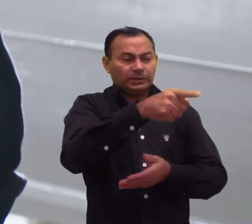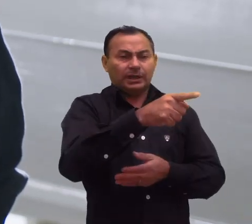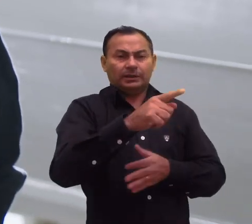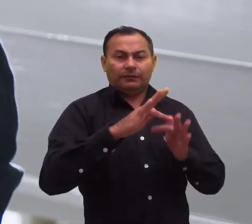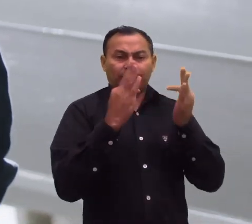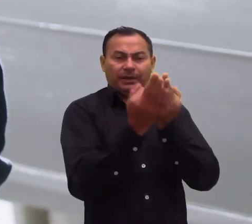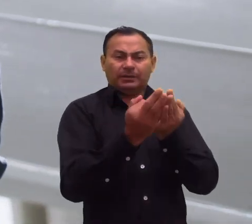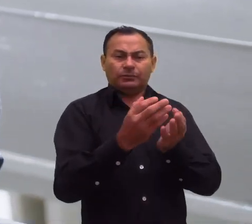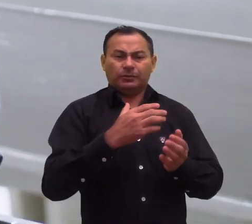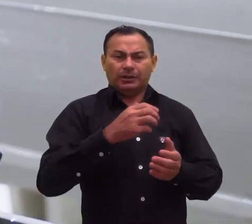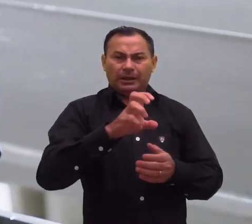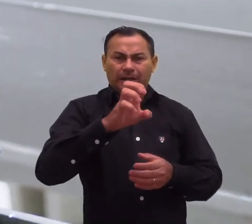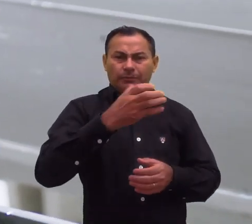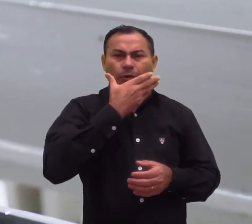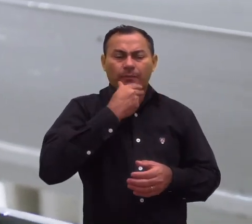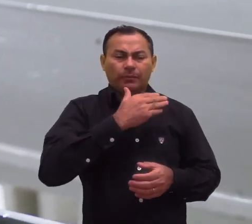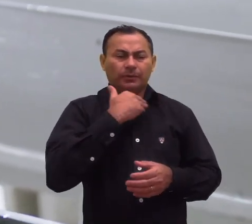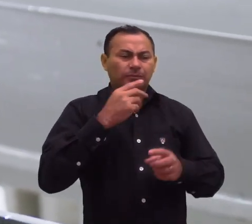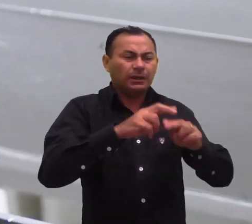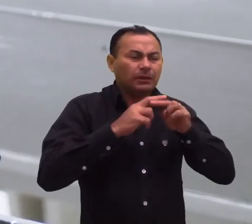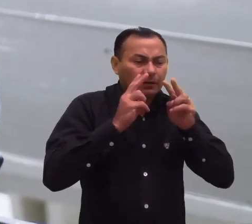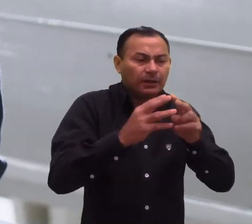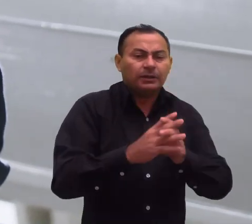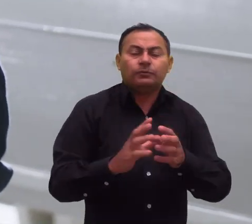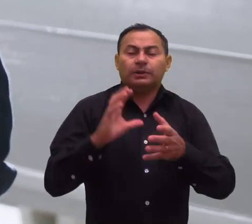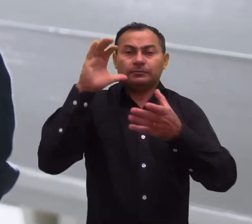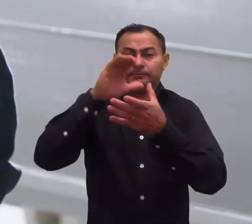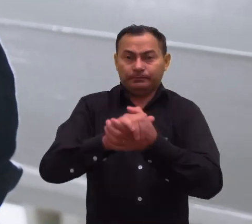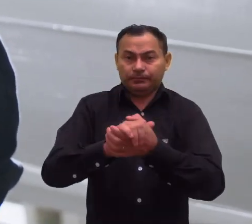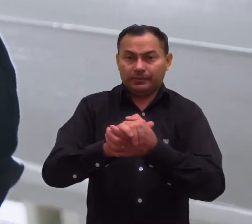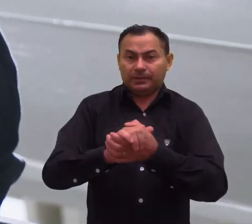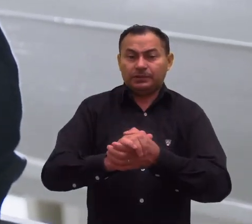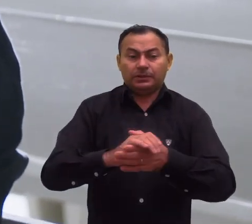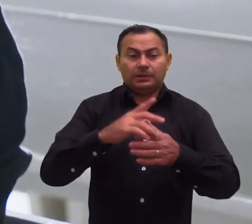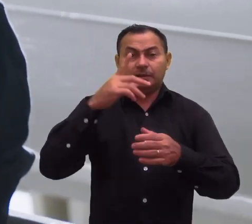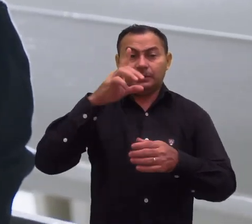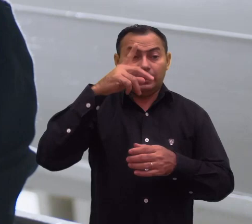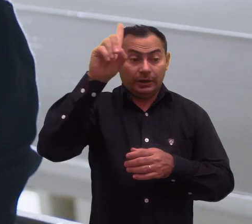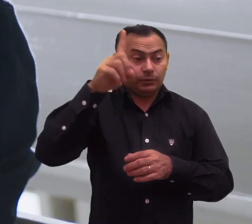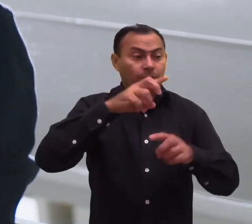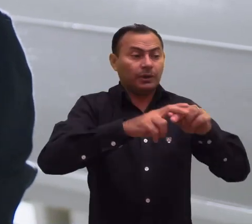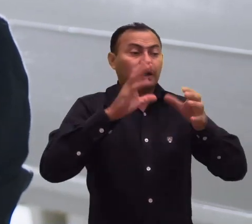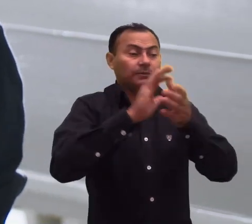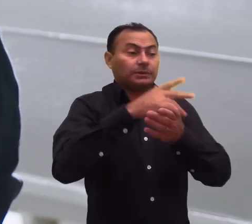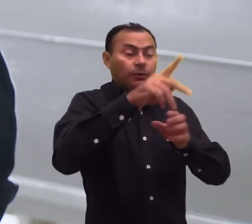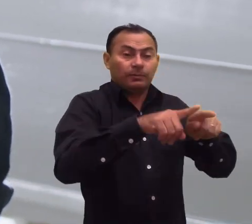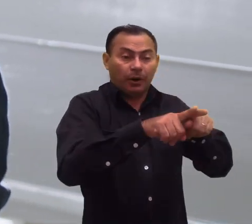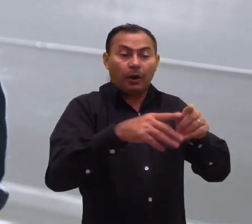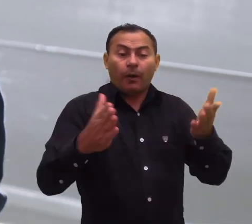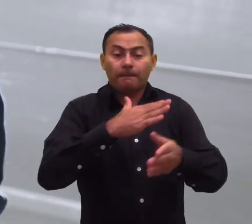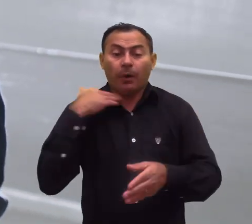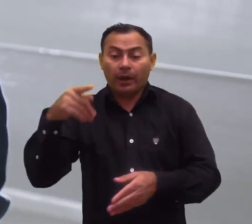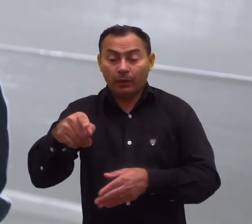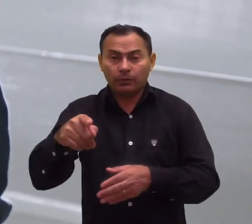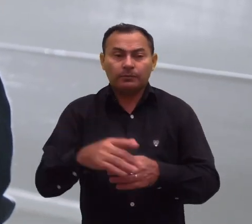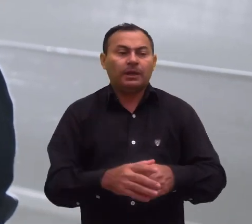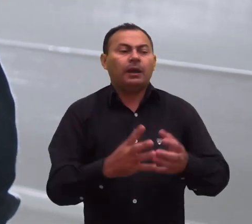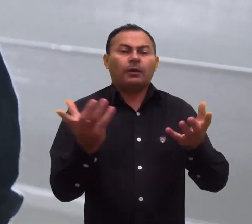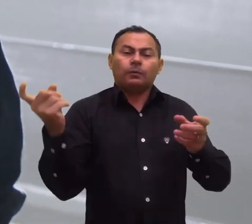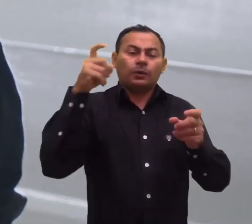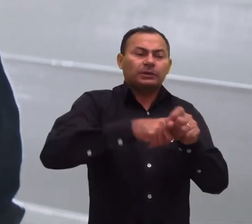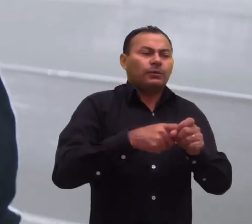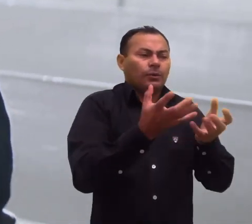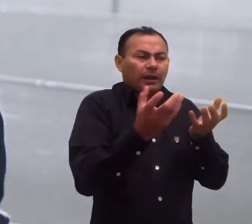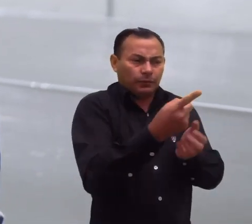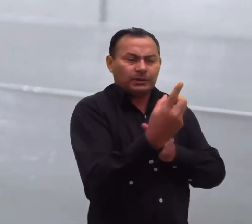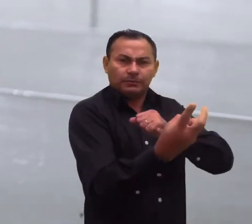parente redentor. Eu passei a fazer parte da família de Deus através do casamento com seu irmão. Agora que ele está morto e eu